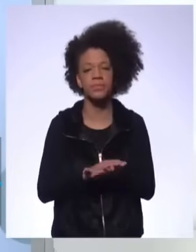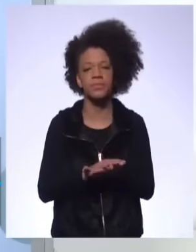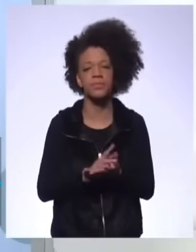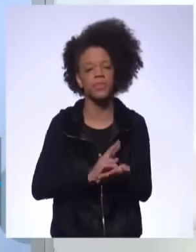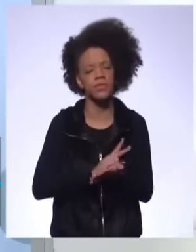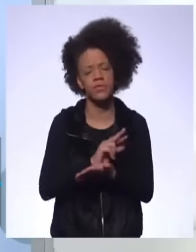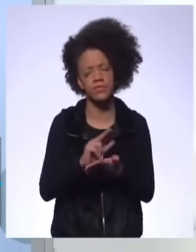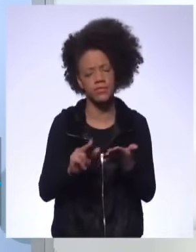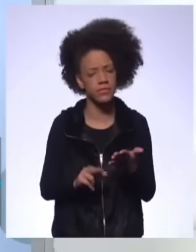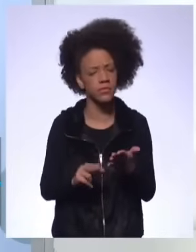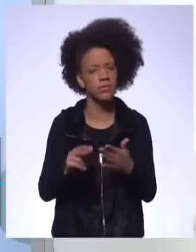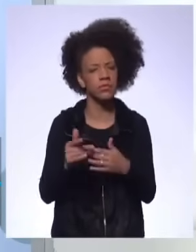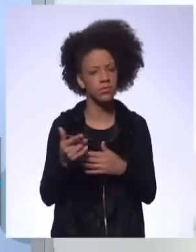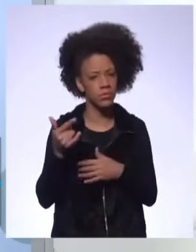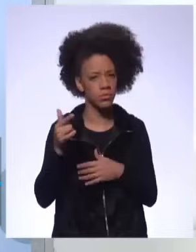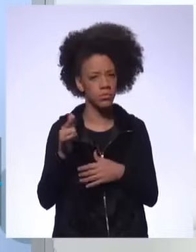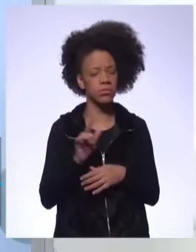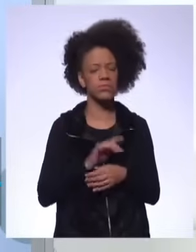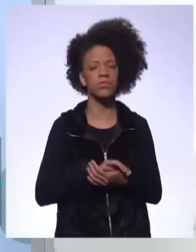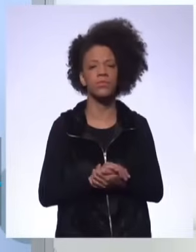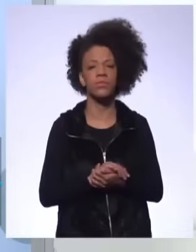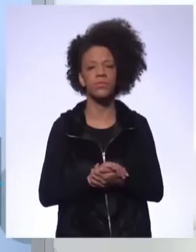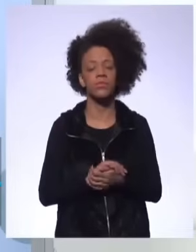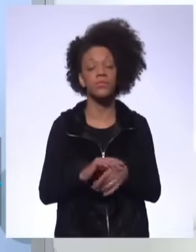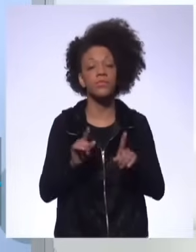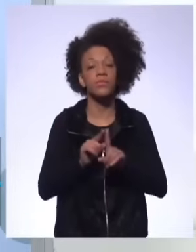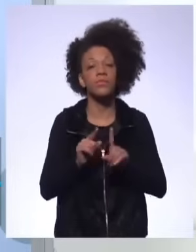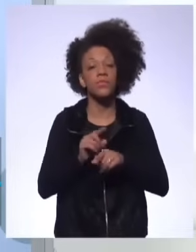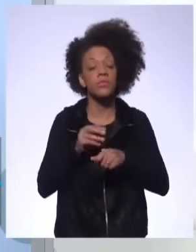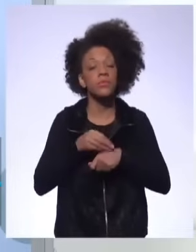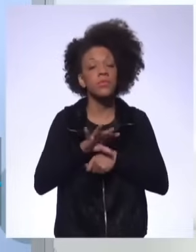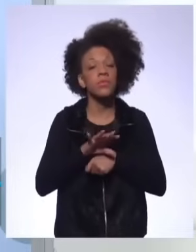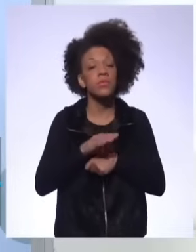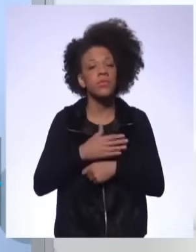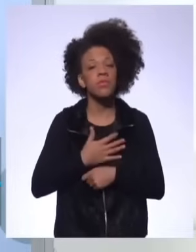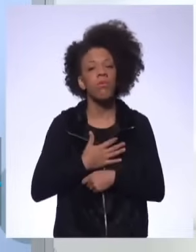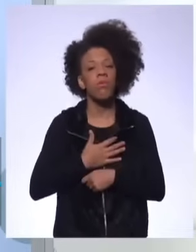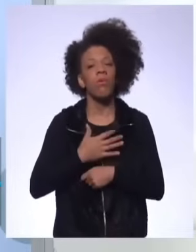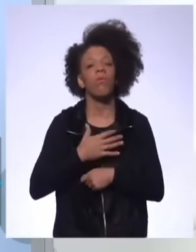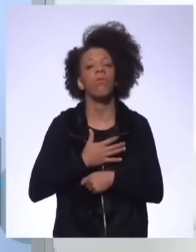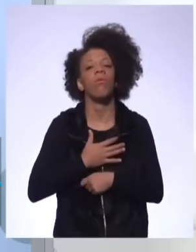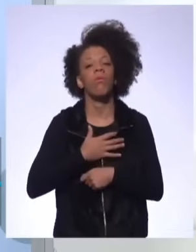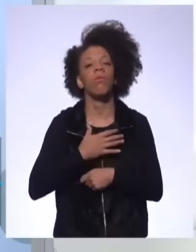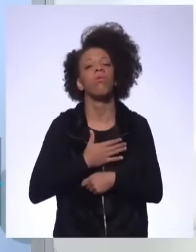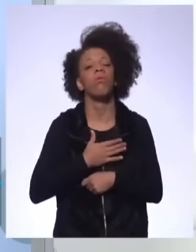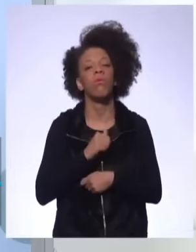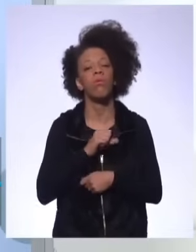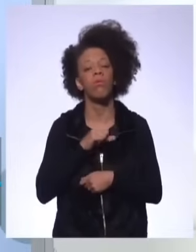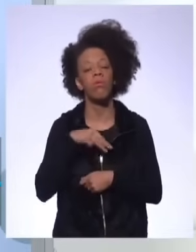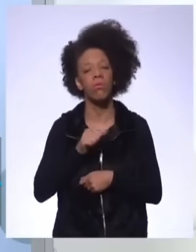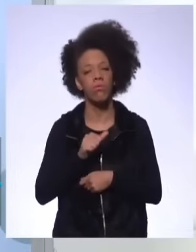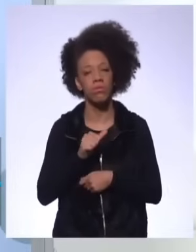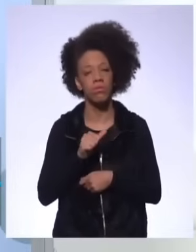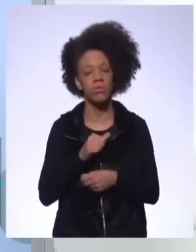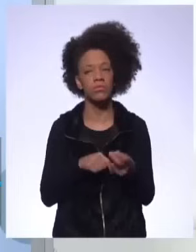motivos, mas também funciona como diurético, tá? É indicado até para asma, icterícia, na forma